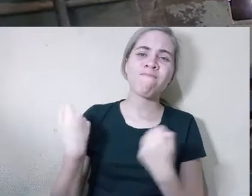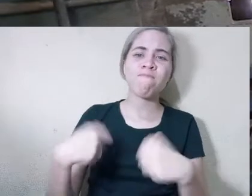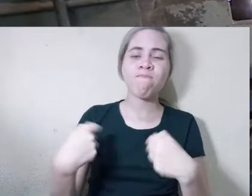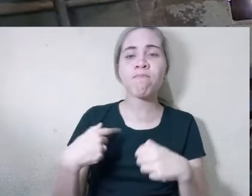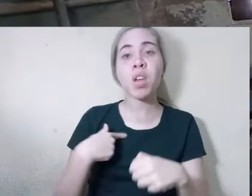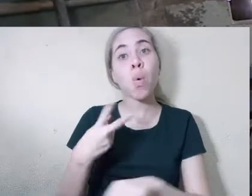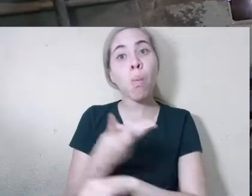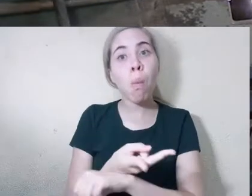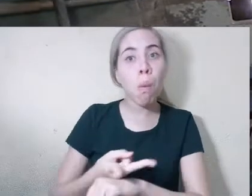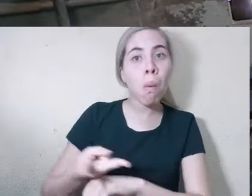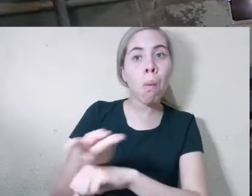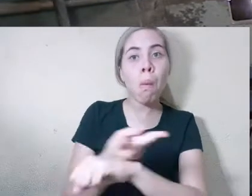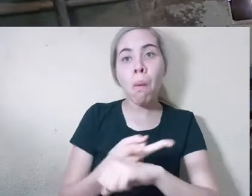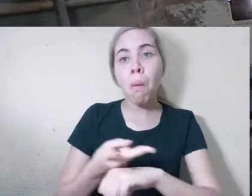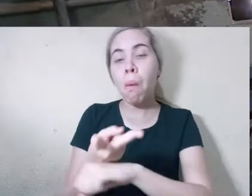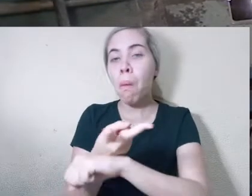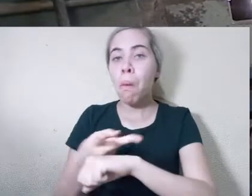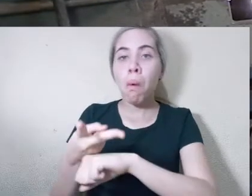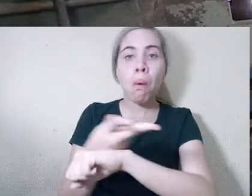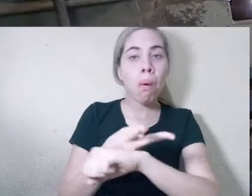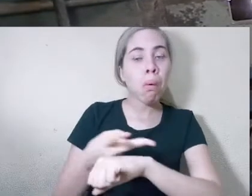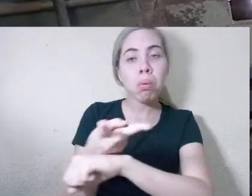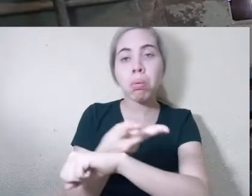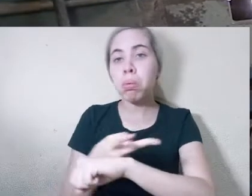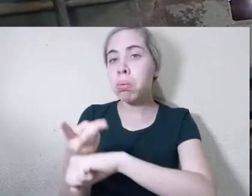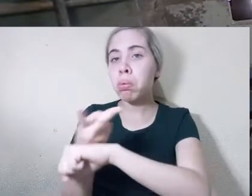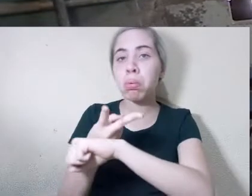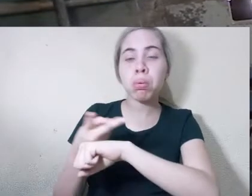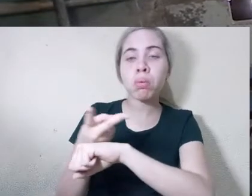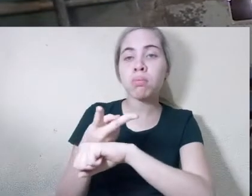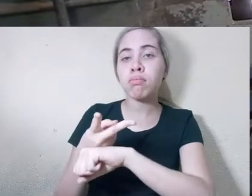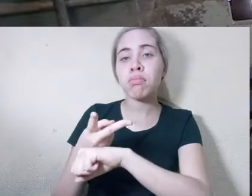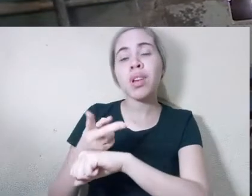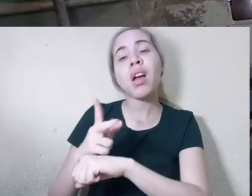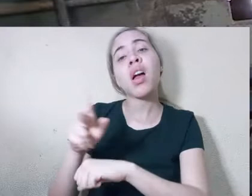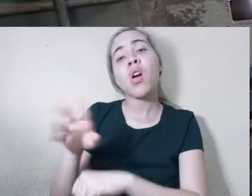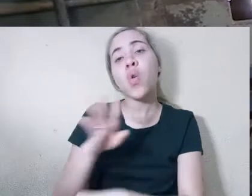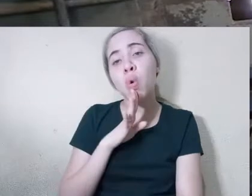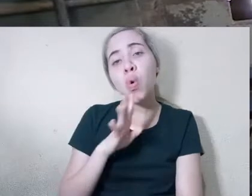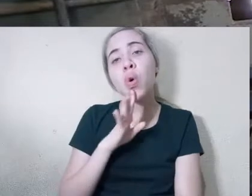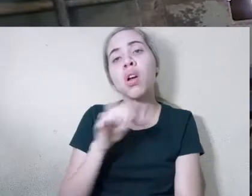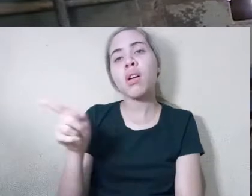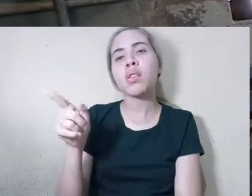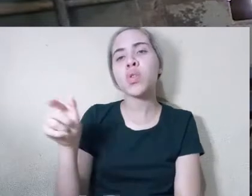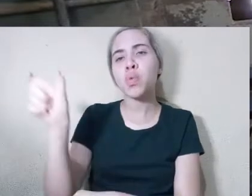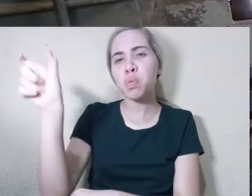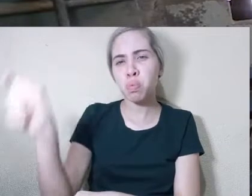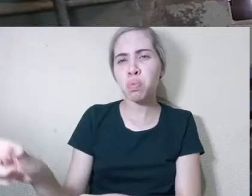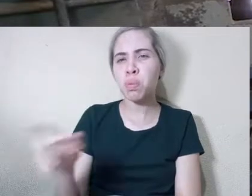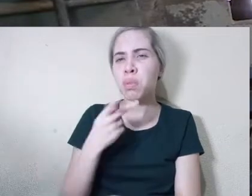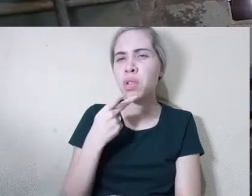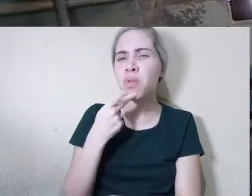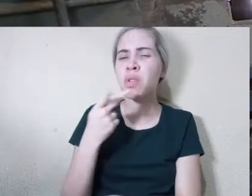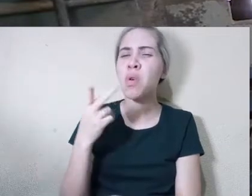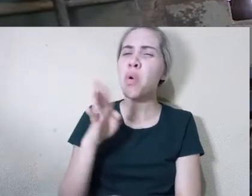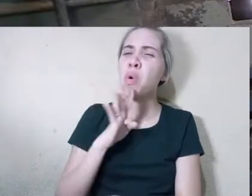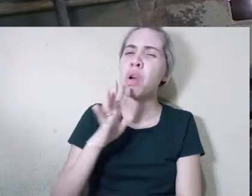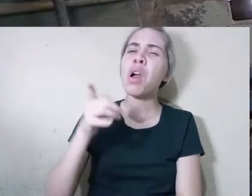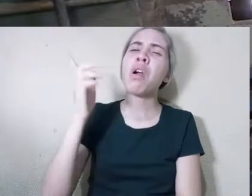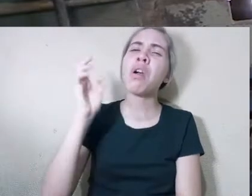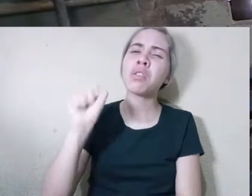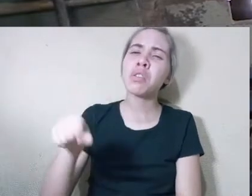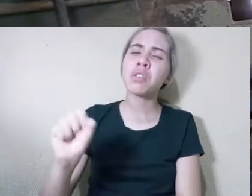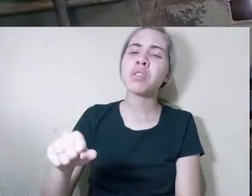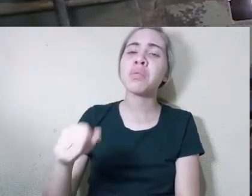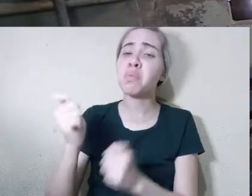Eu procurei um torneiro, amigo meu, e ele falou que conhecia um rapaz, o Thiago Silva, tá, que tinha uma forja